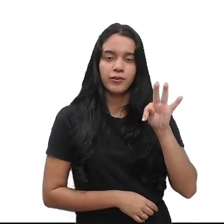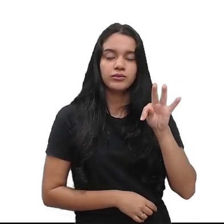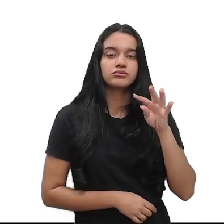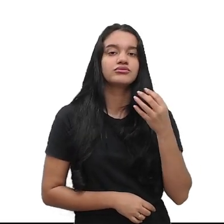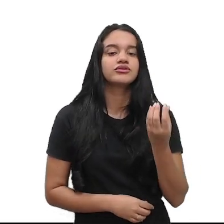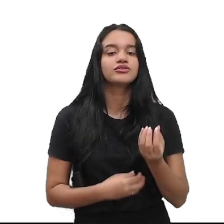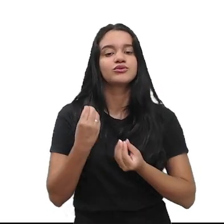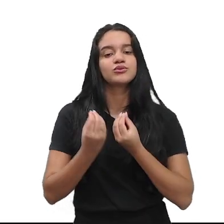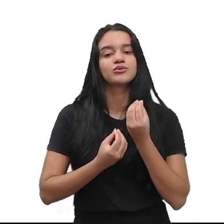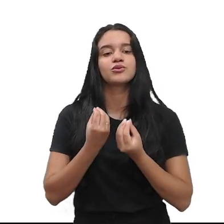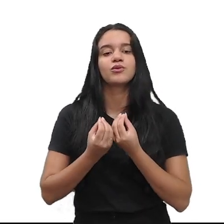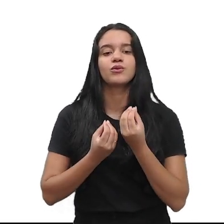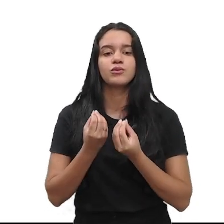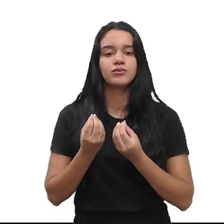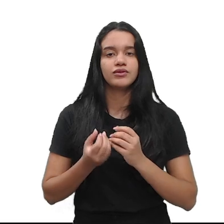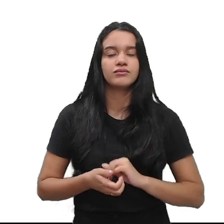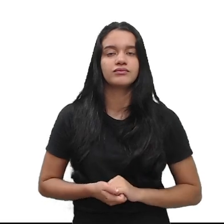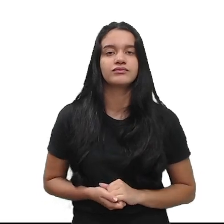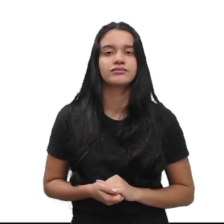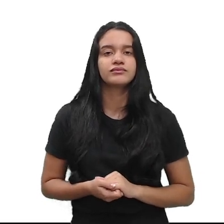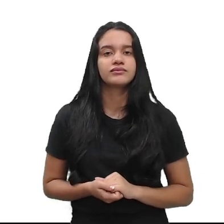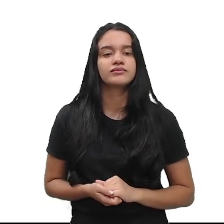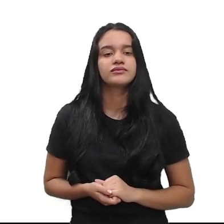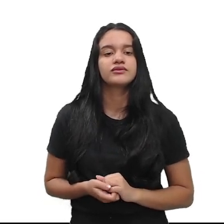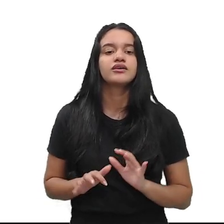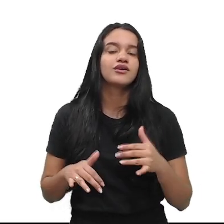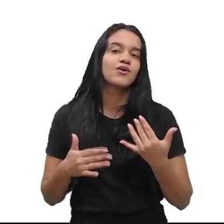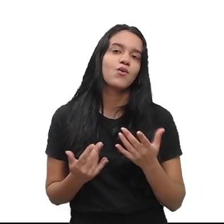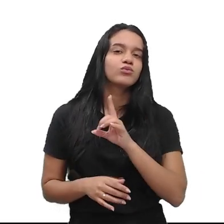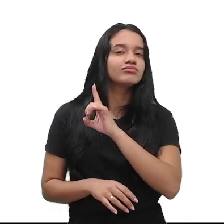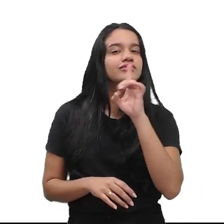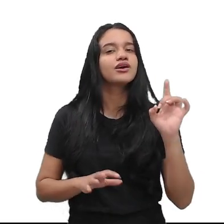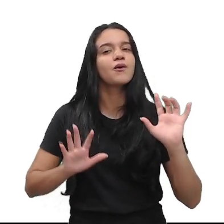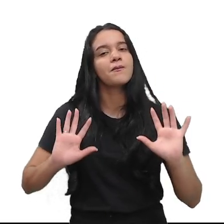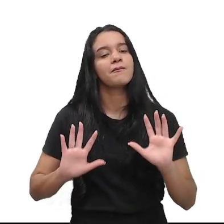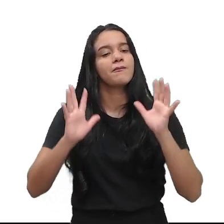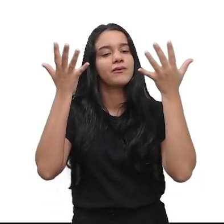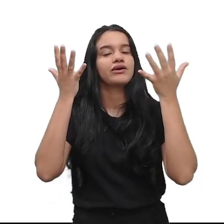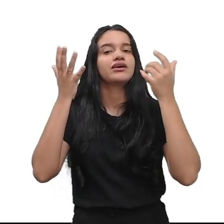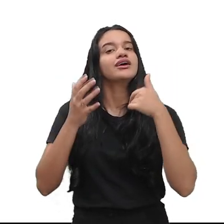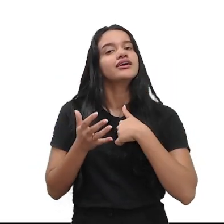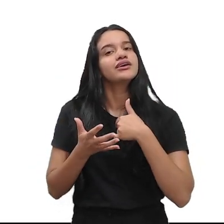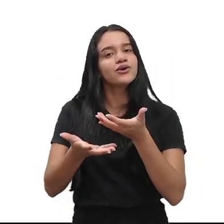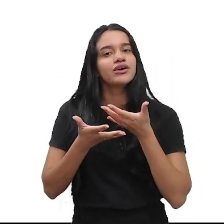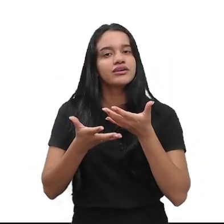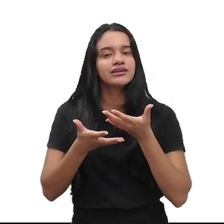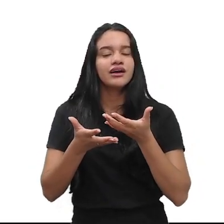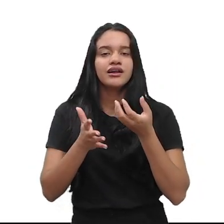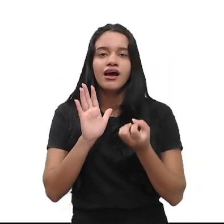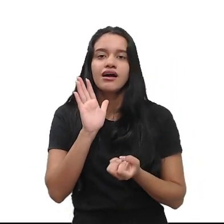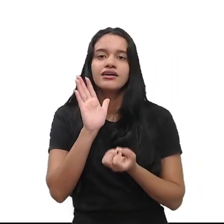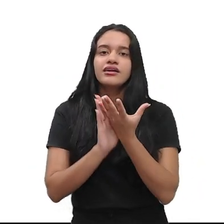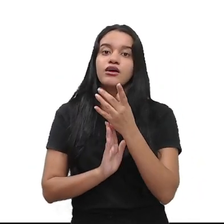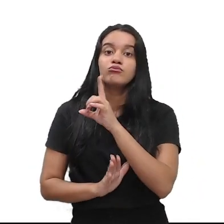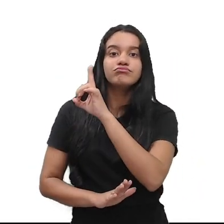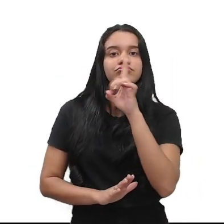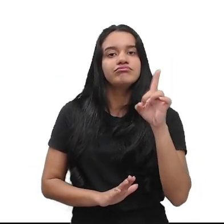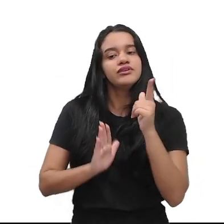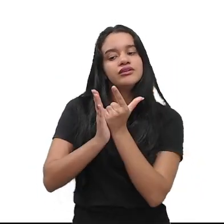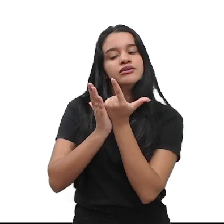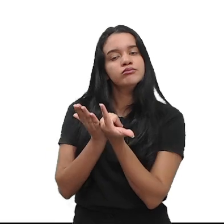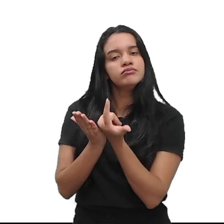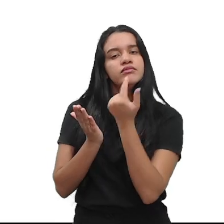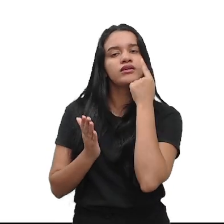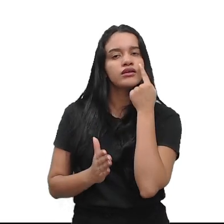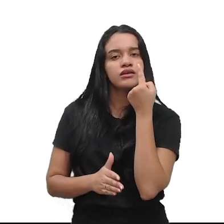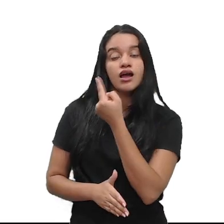se fosse uma data comemorativa que eu quero criar um post para o dia do livro. Então, ali, quando